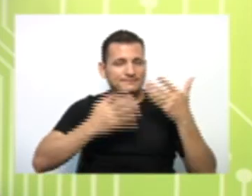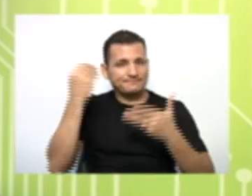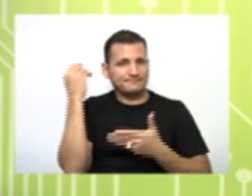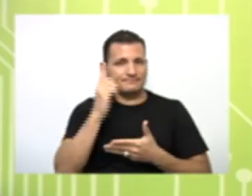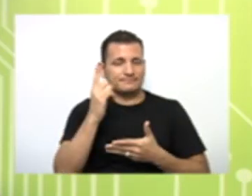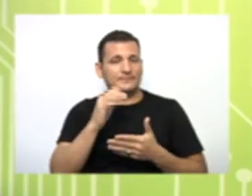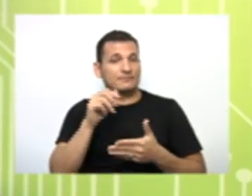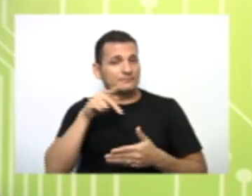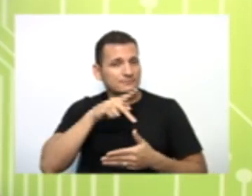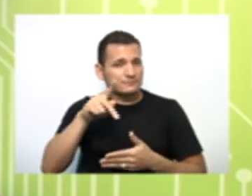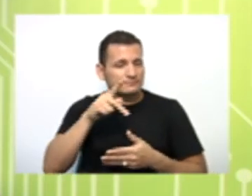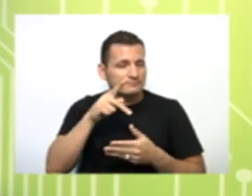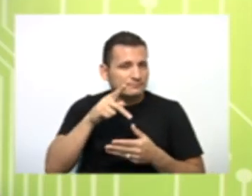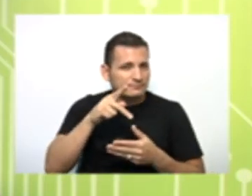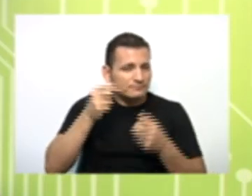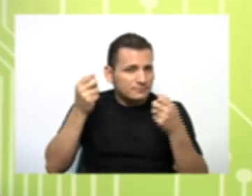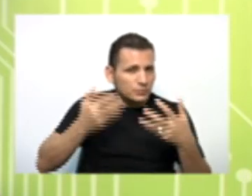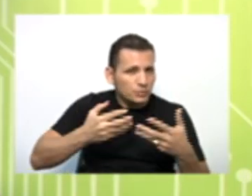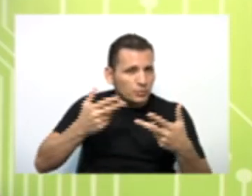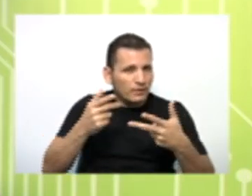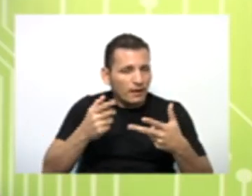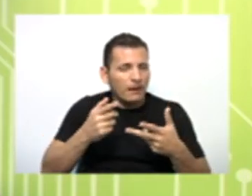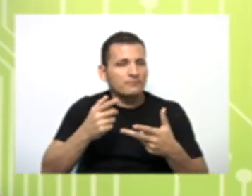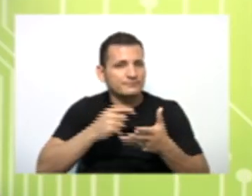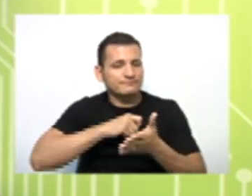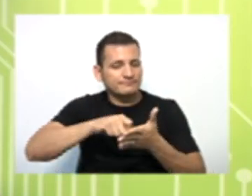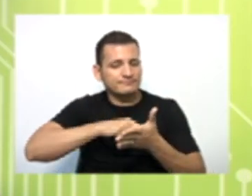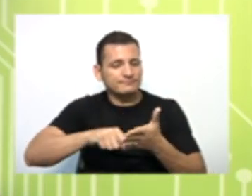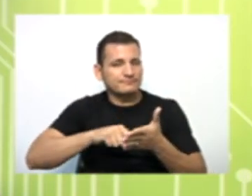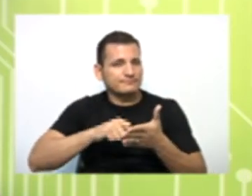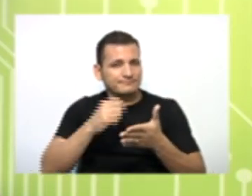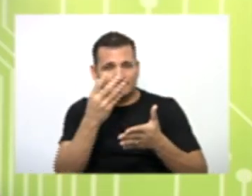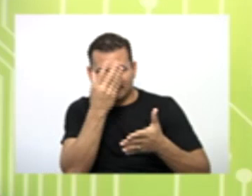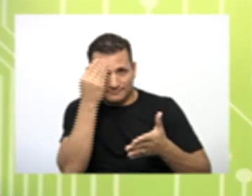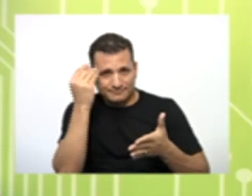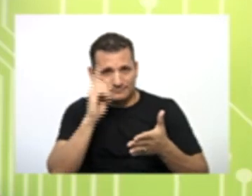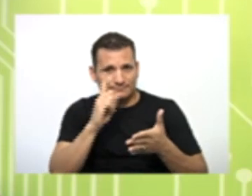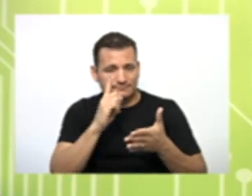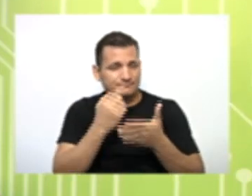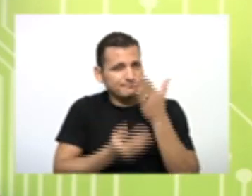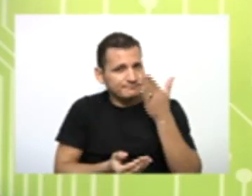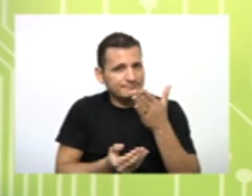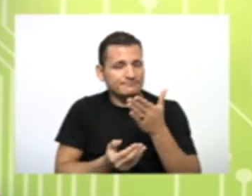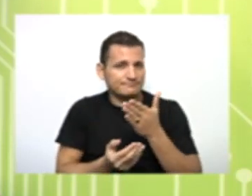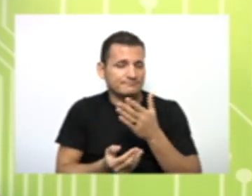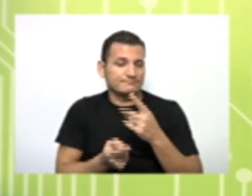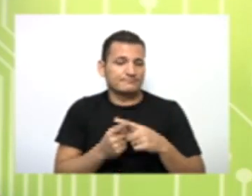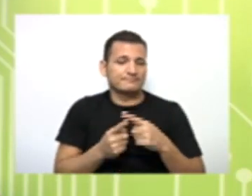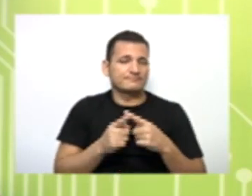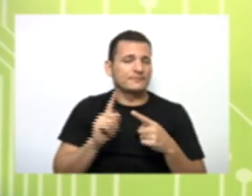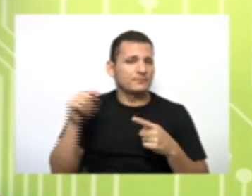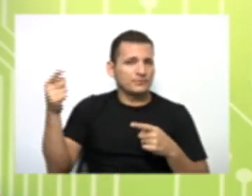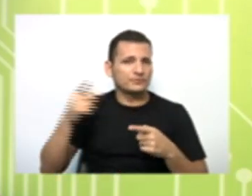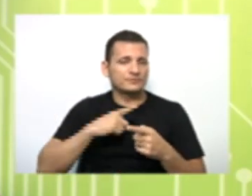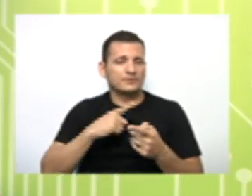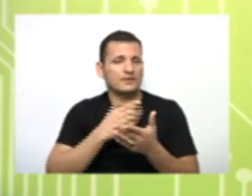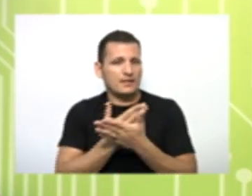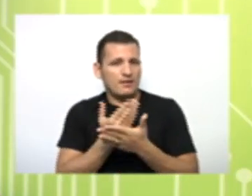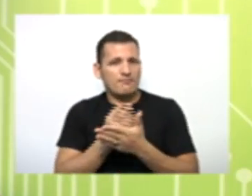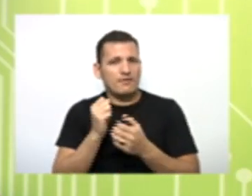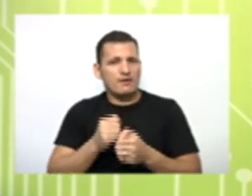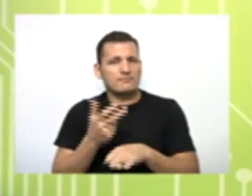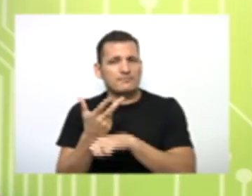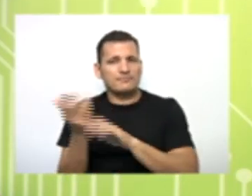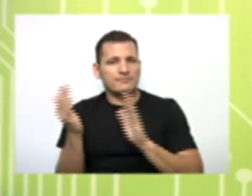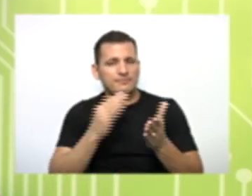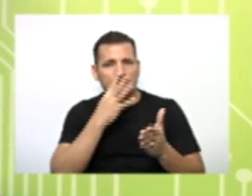um bizu? Opa, vou anotar para eu não perder, tá bom? Por mais que tenha a aula depois disponível para vocês,